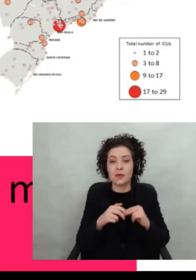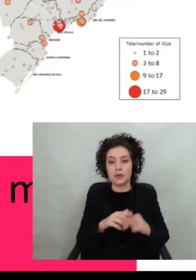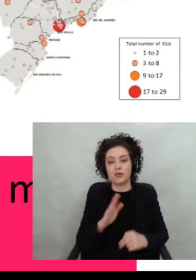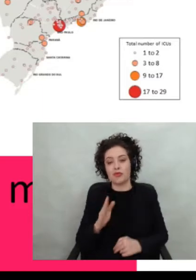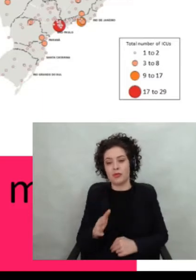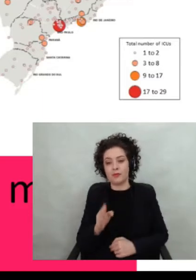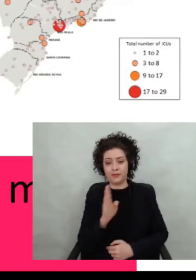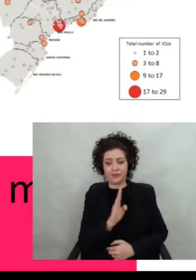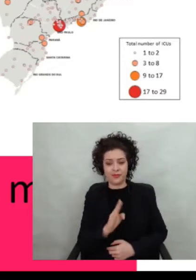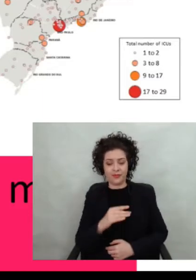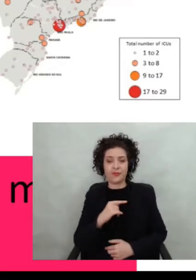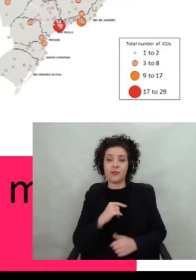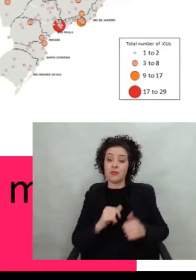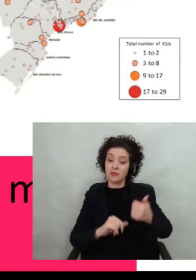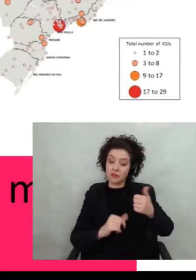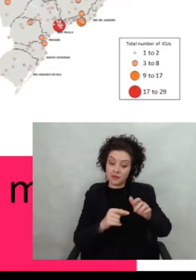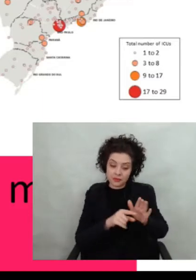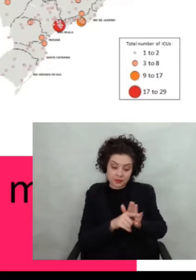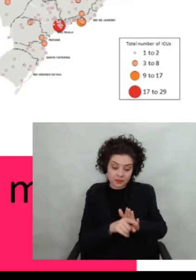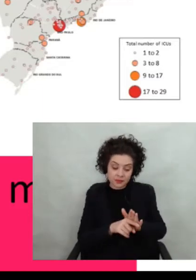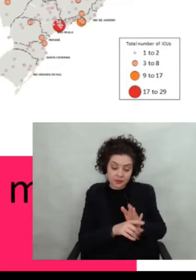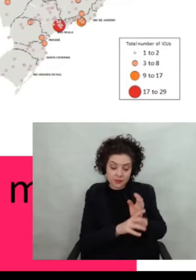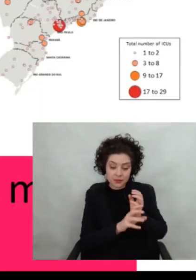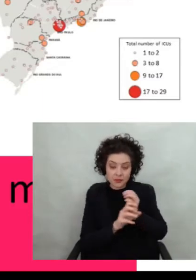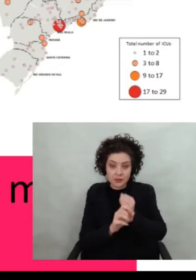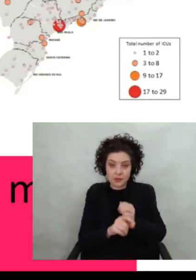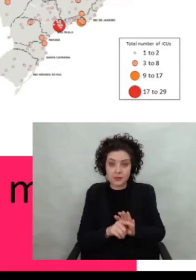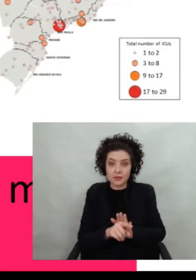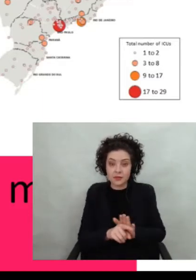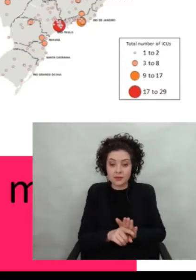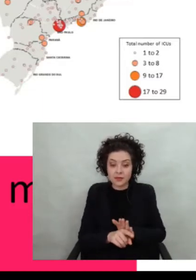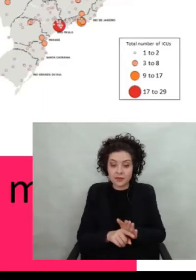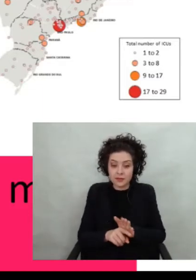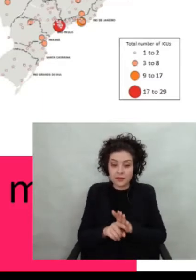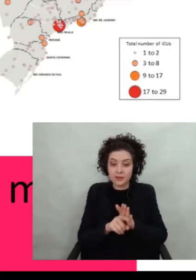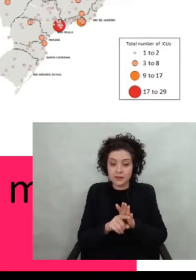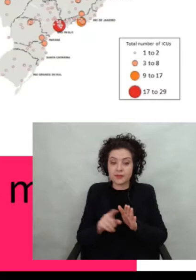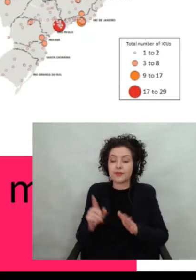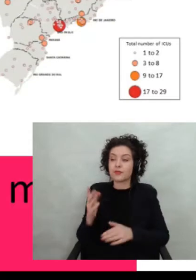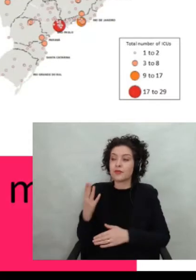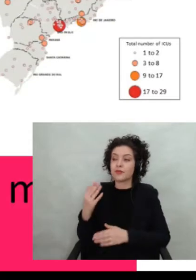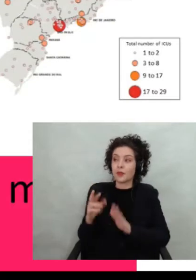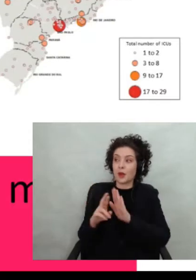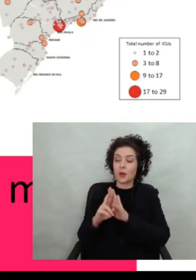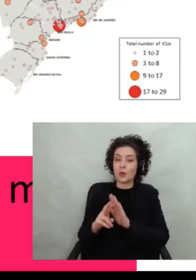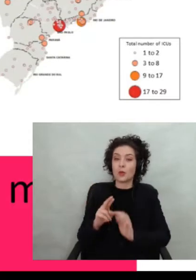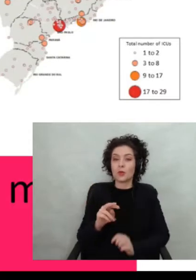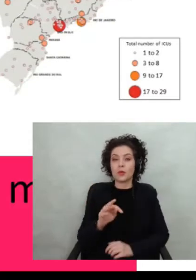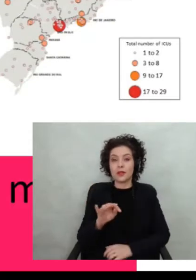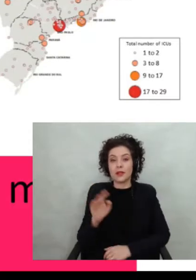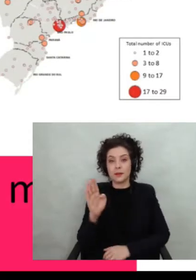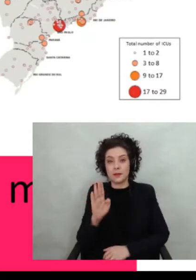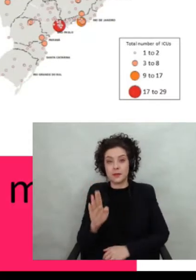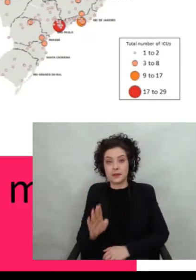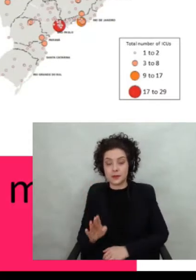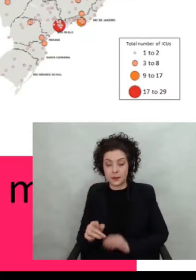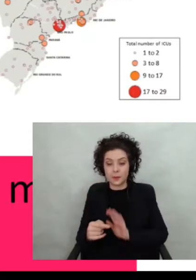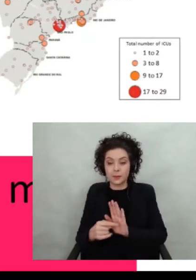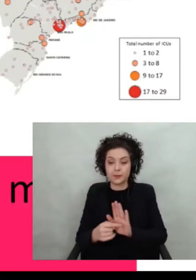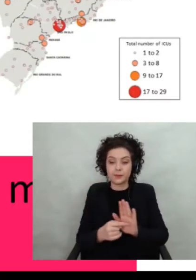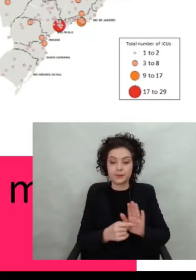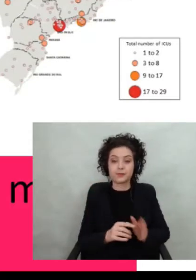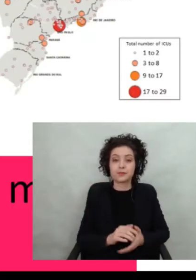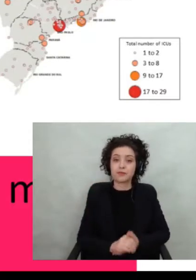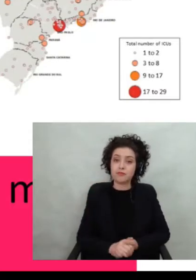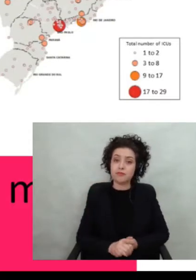disso em um estudo que foi representativo das UTIs brasileiras, e por esse estudo, uma